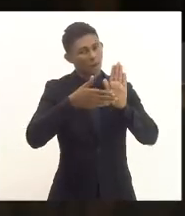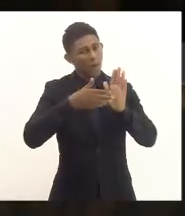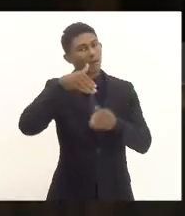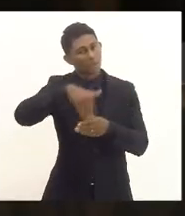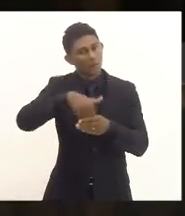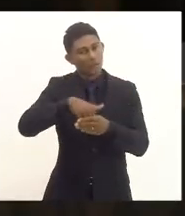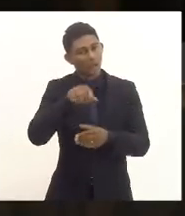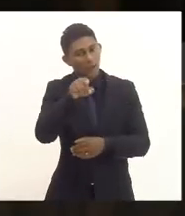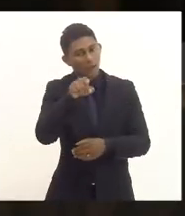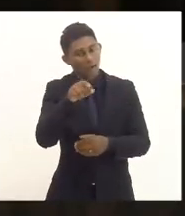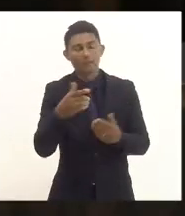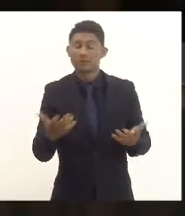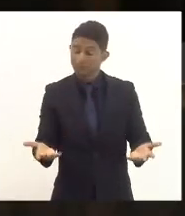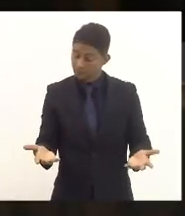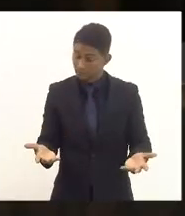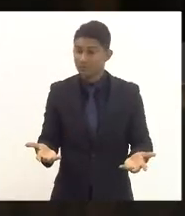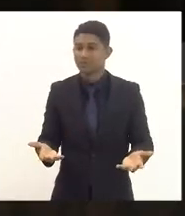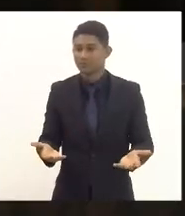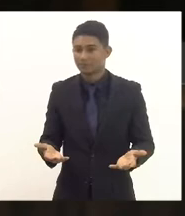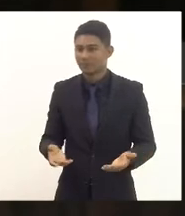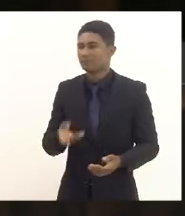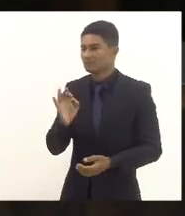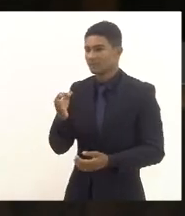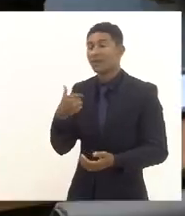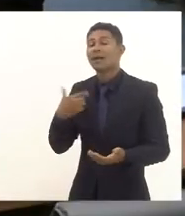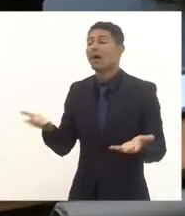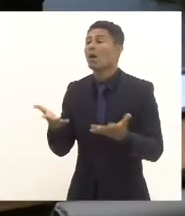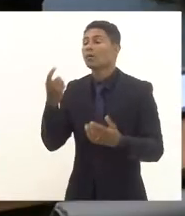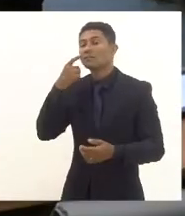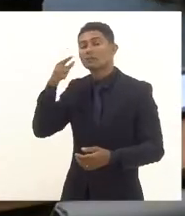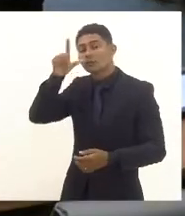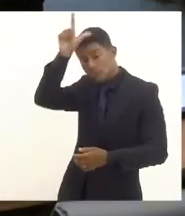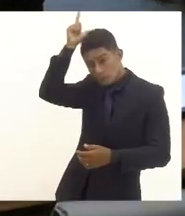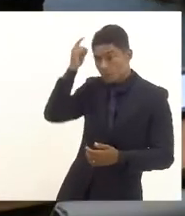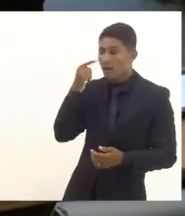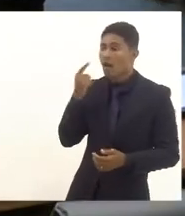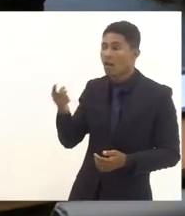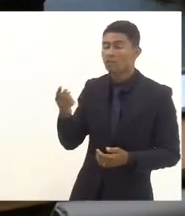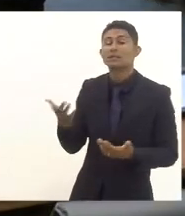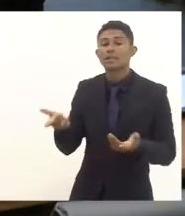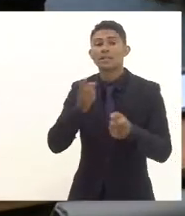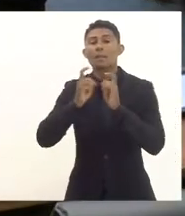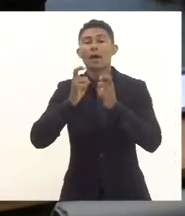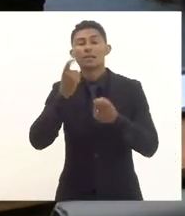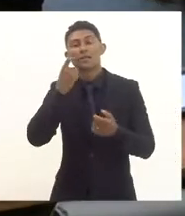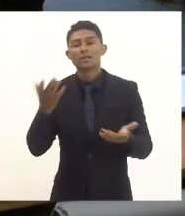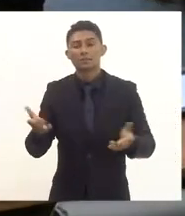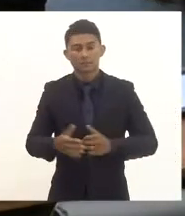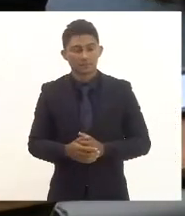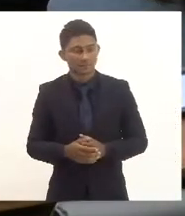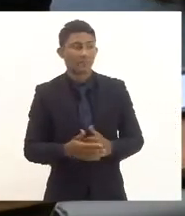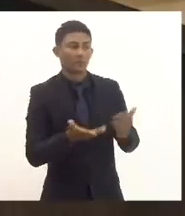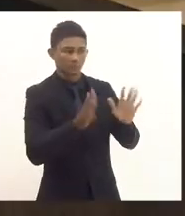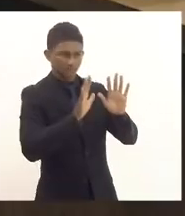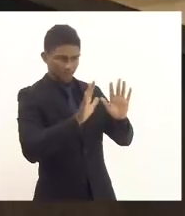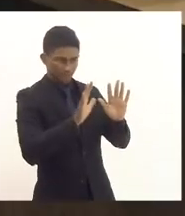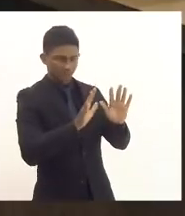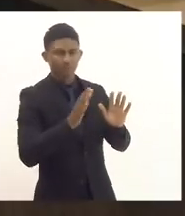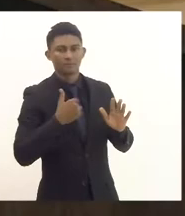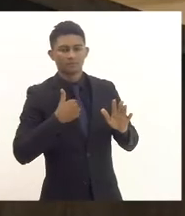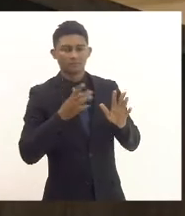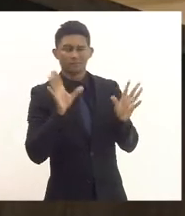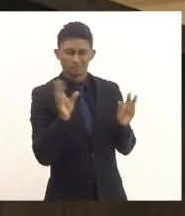daí para comparecer ao ver o Deputado Luiz Paulo tudo bem a gente bota problemática o seu presente só para